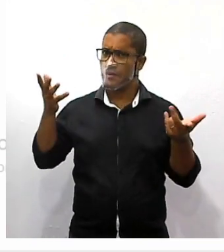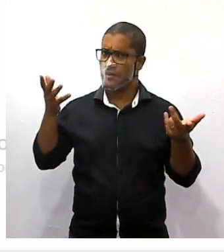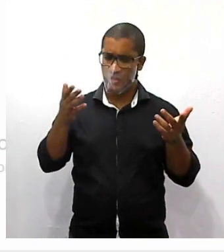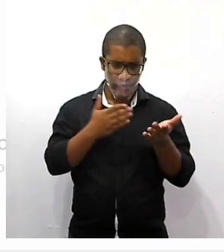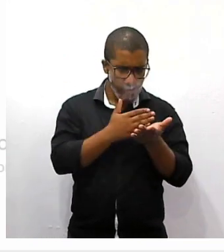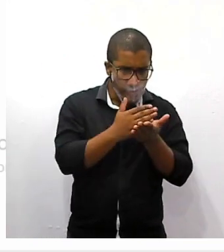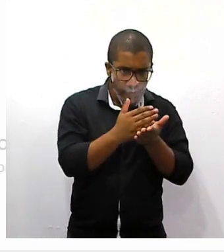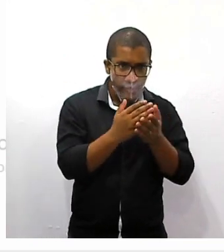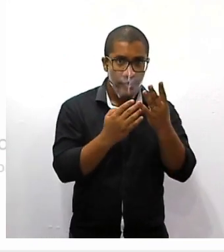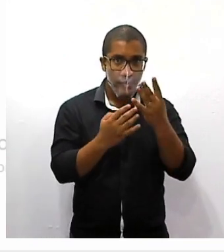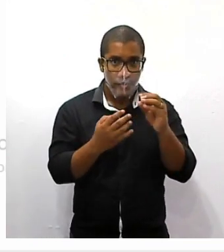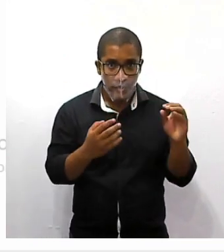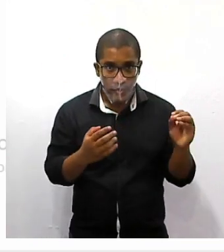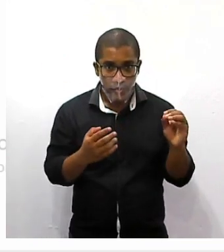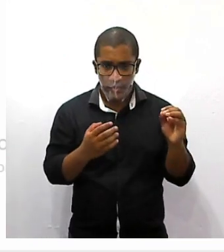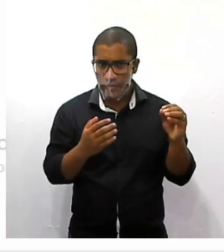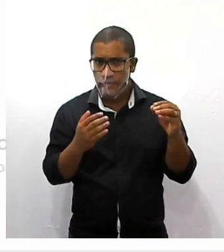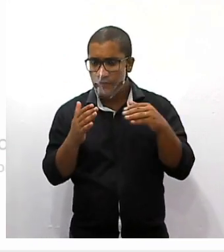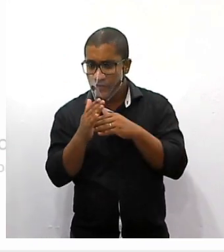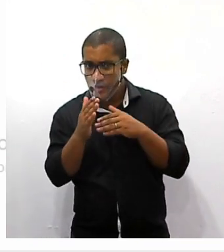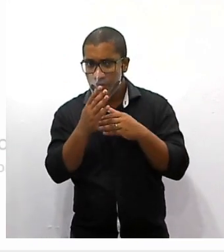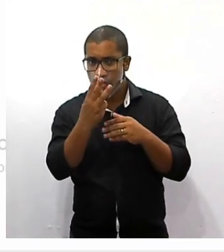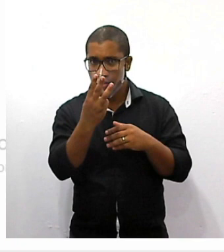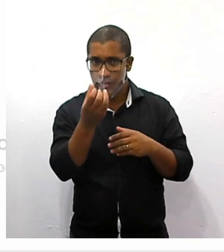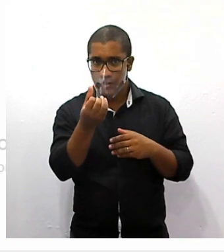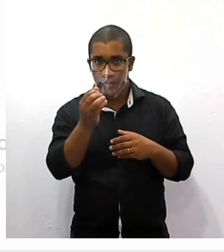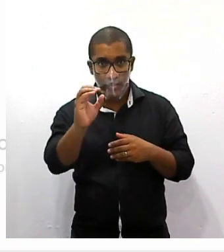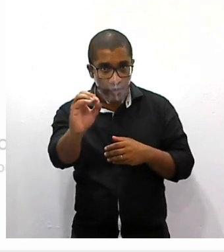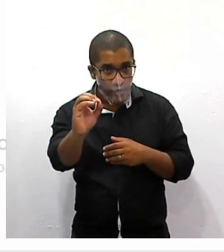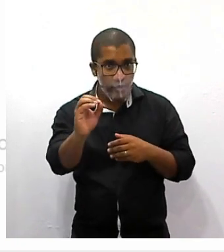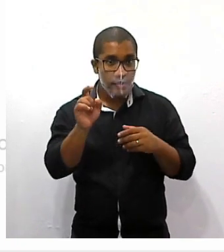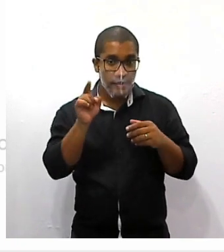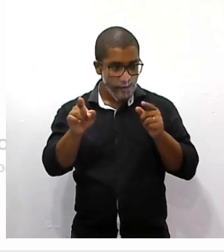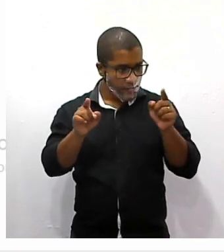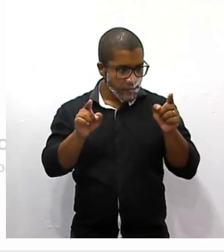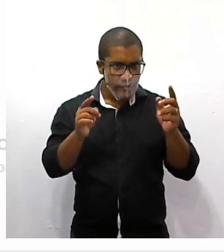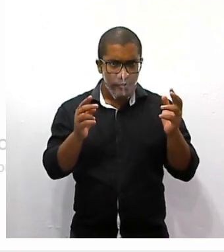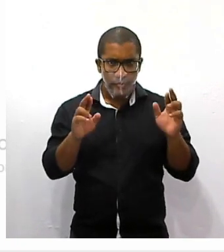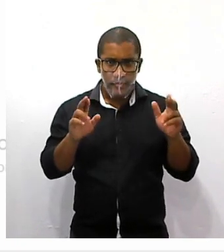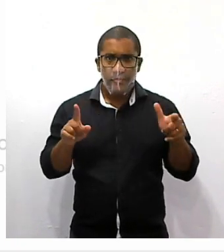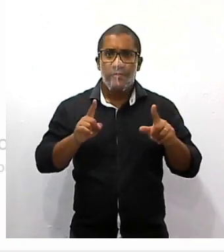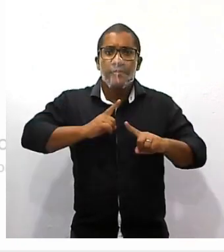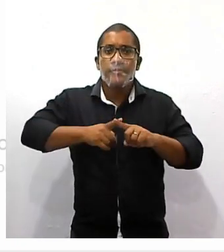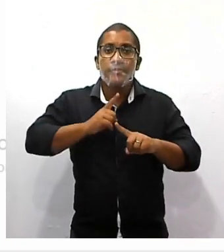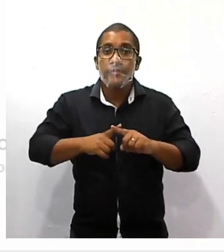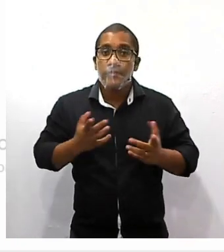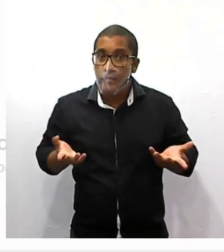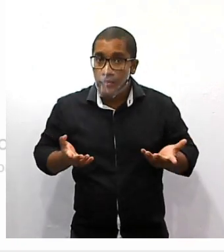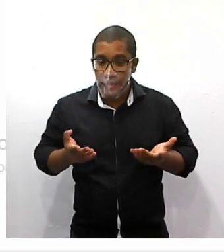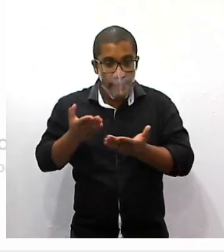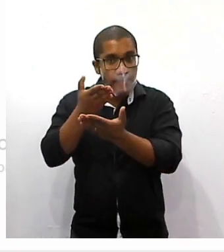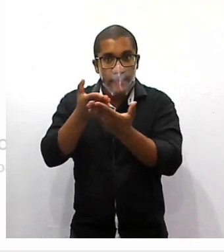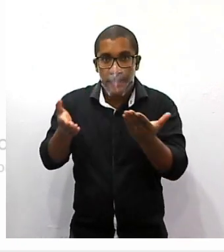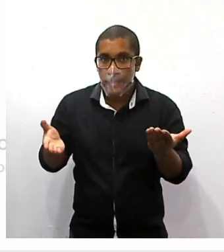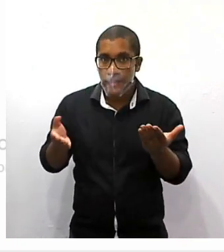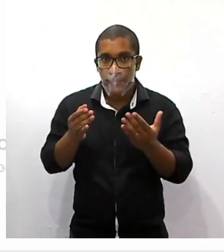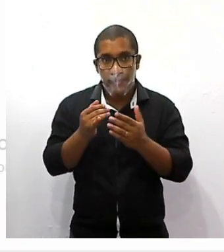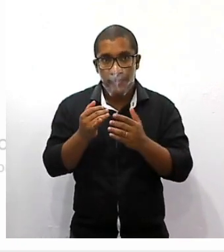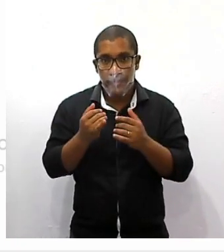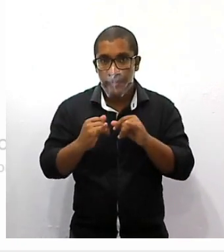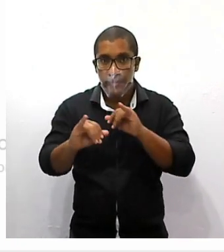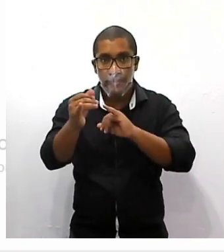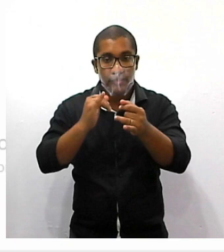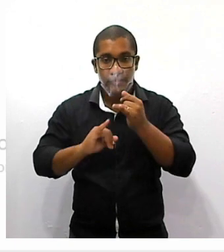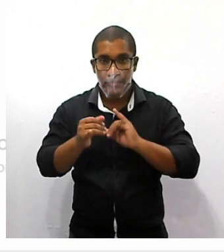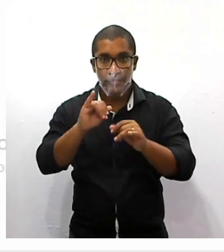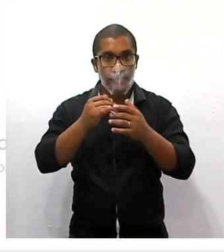no final você tinha 360. Então, essa diferença foi causada por quem? Pela dissipação da energia, que é